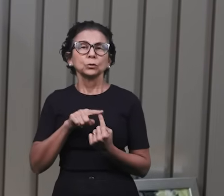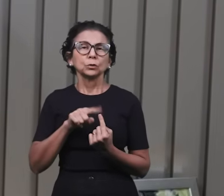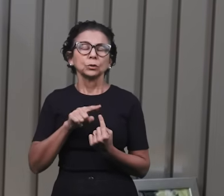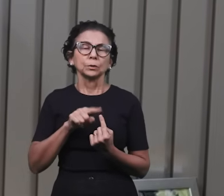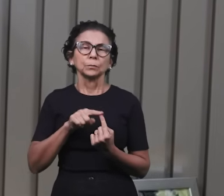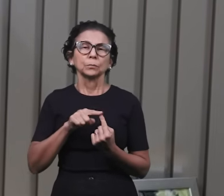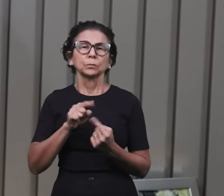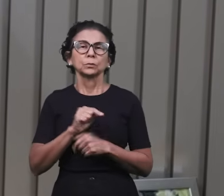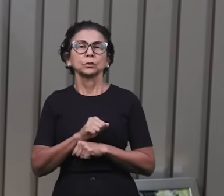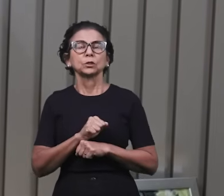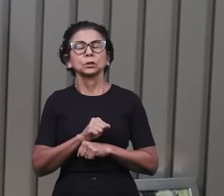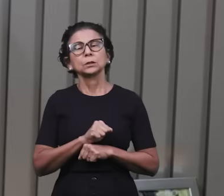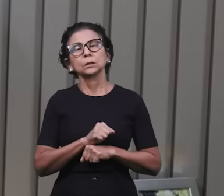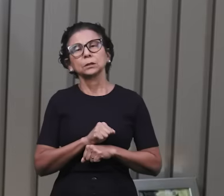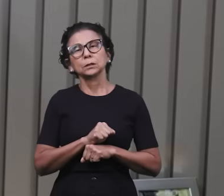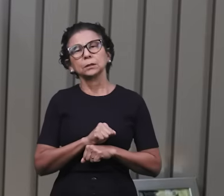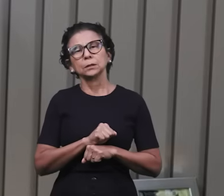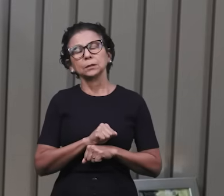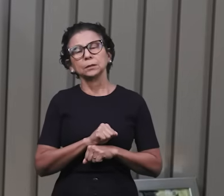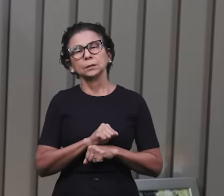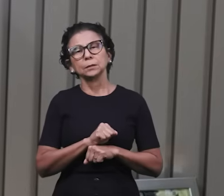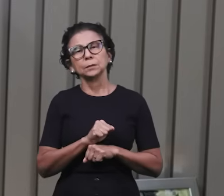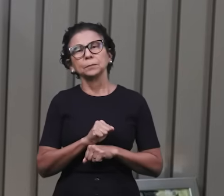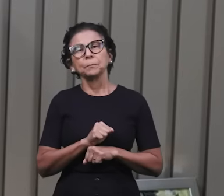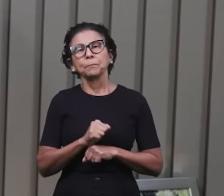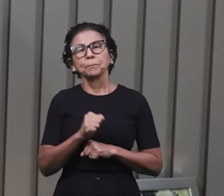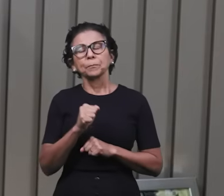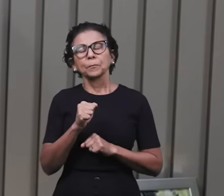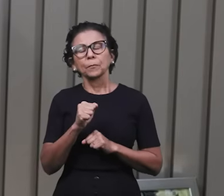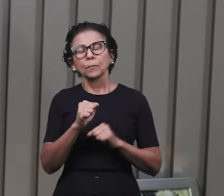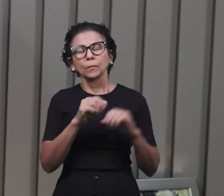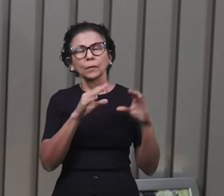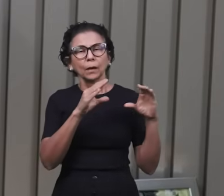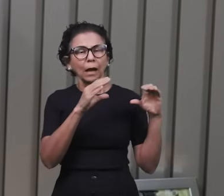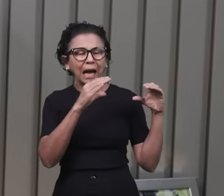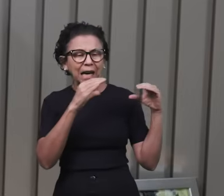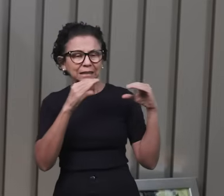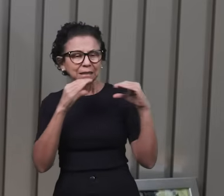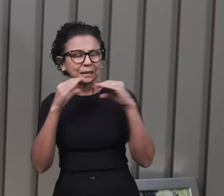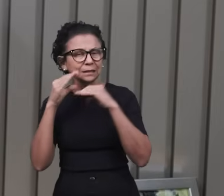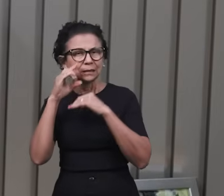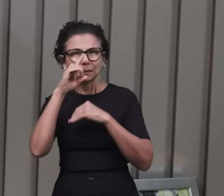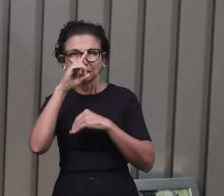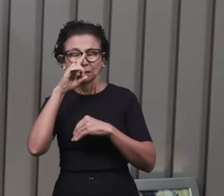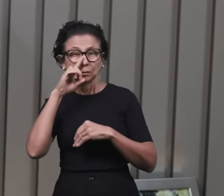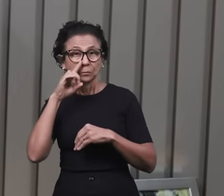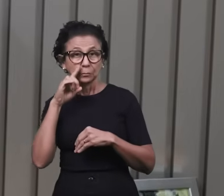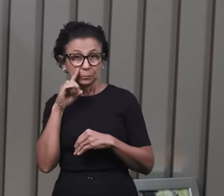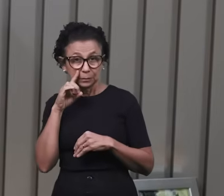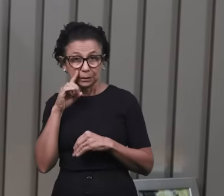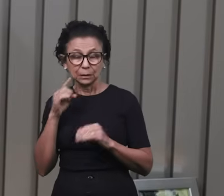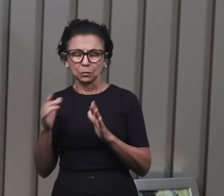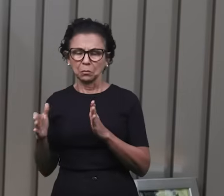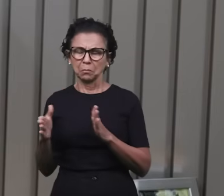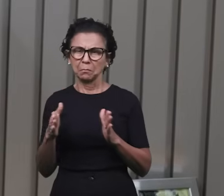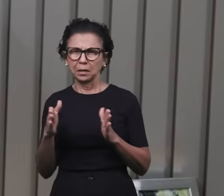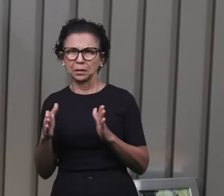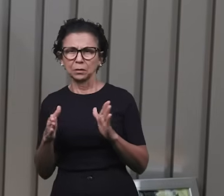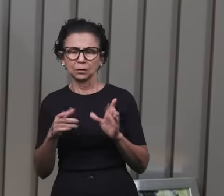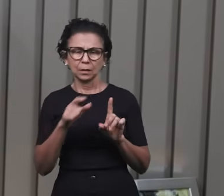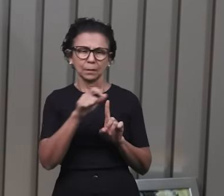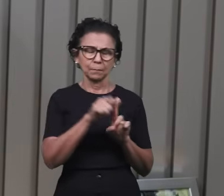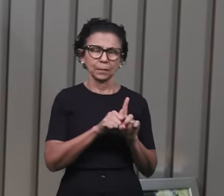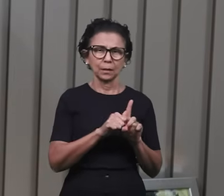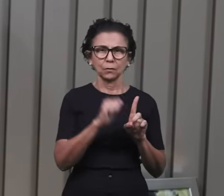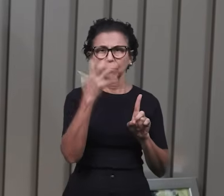seco. Um exemplo é o cultivo do milho. O período tradicional do plantio do milho safrinha é